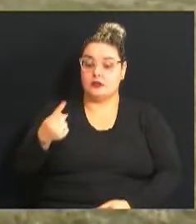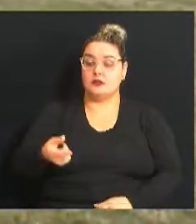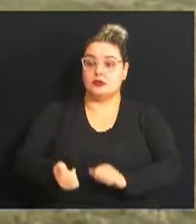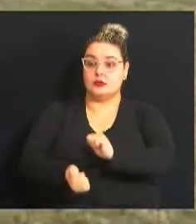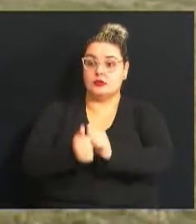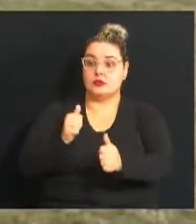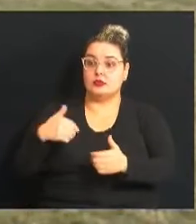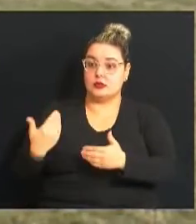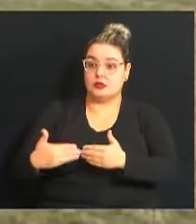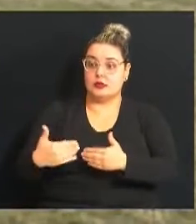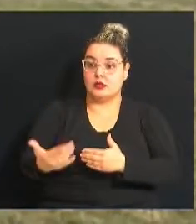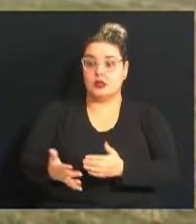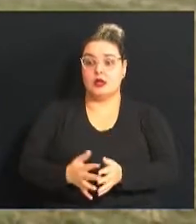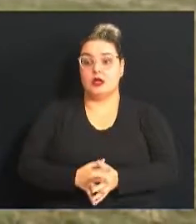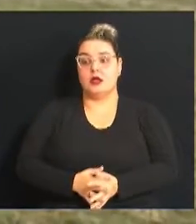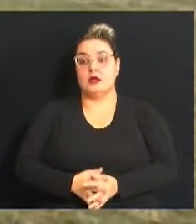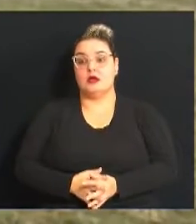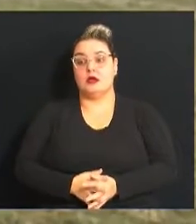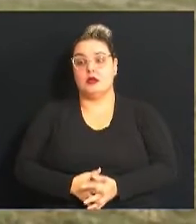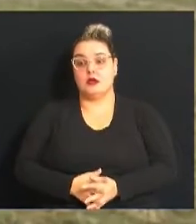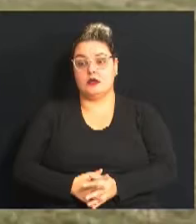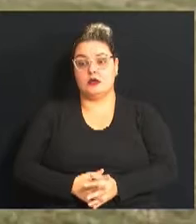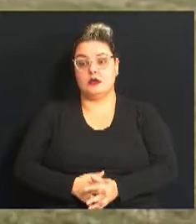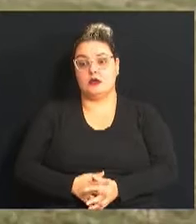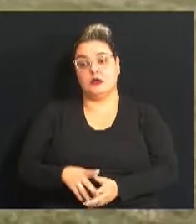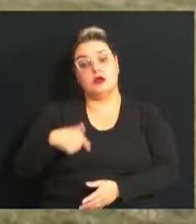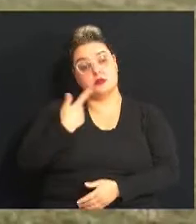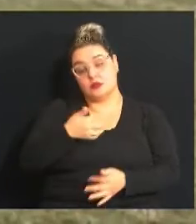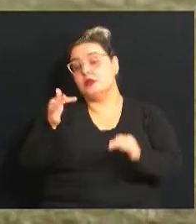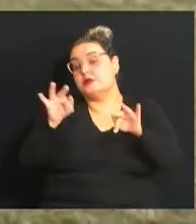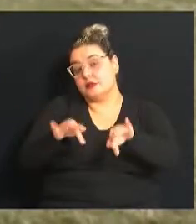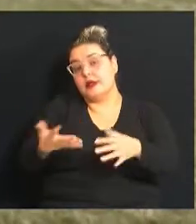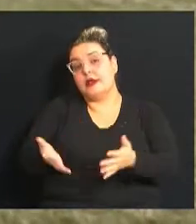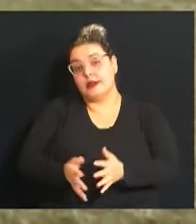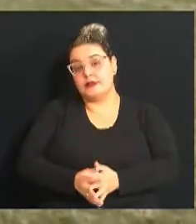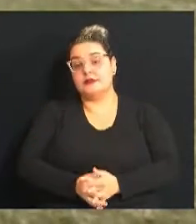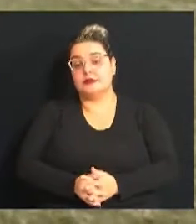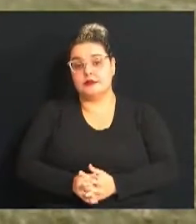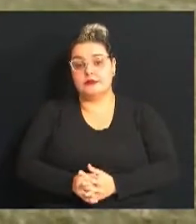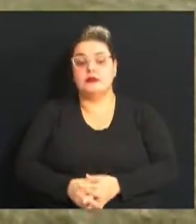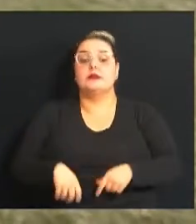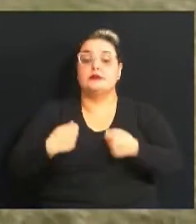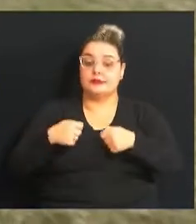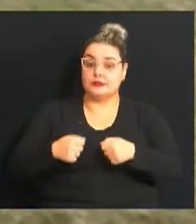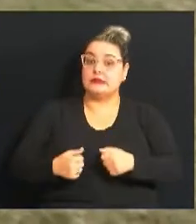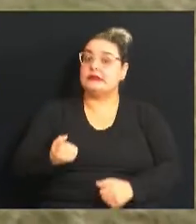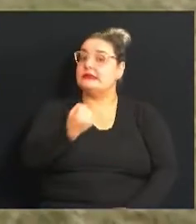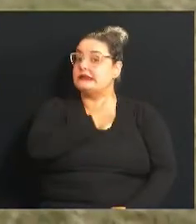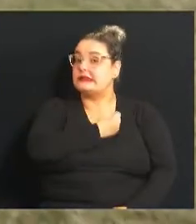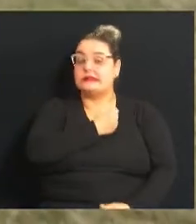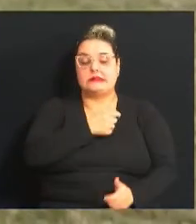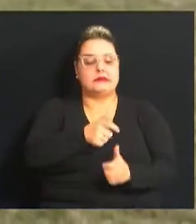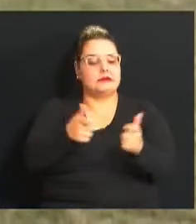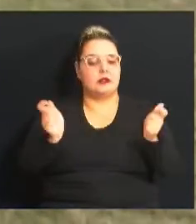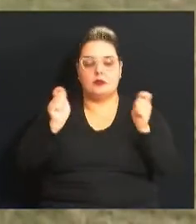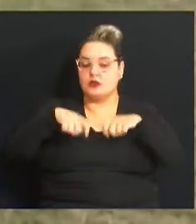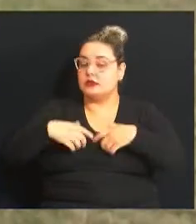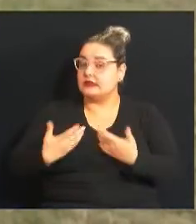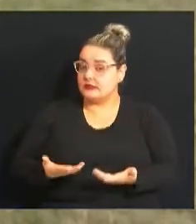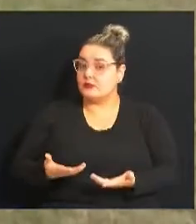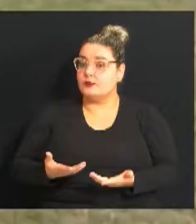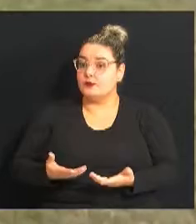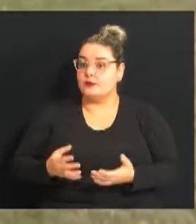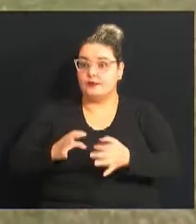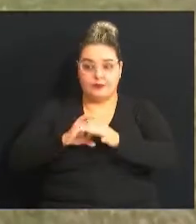próximos, eu diria assim, são as nossas finais. São jogos que a gente precisa ganhar o maior número possível para poder se livrar